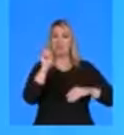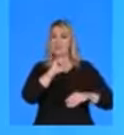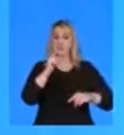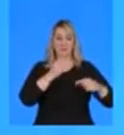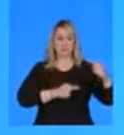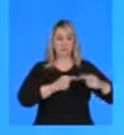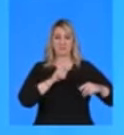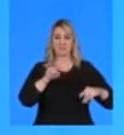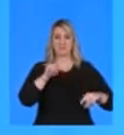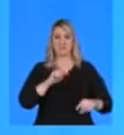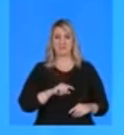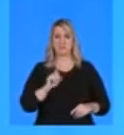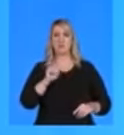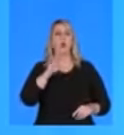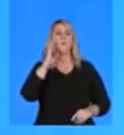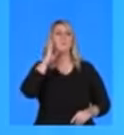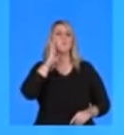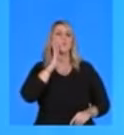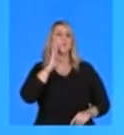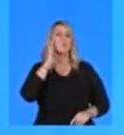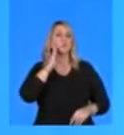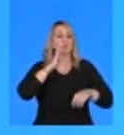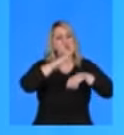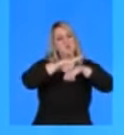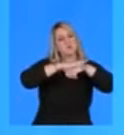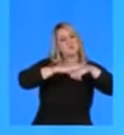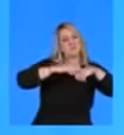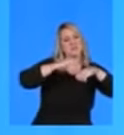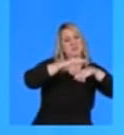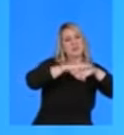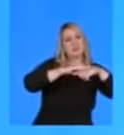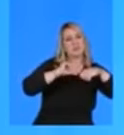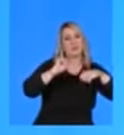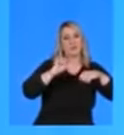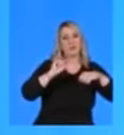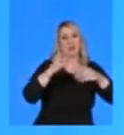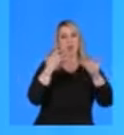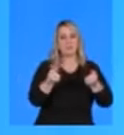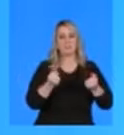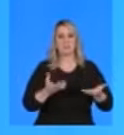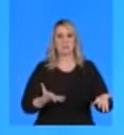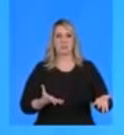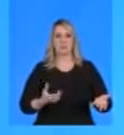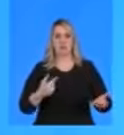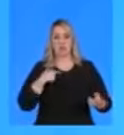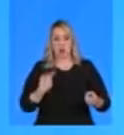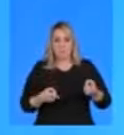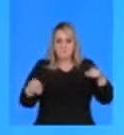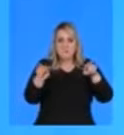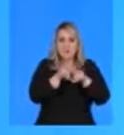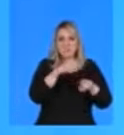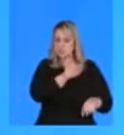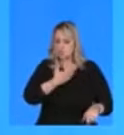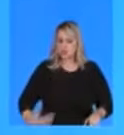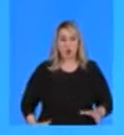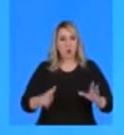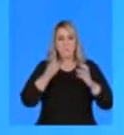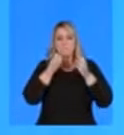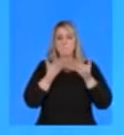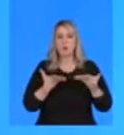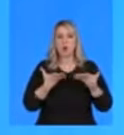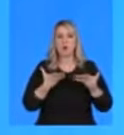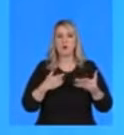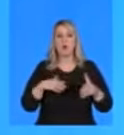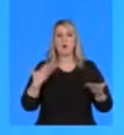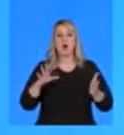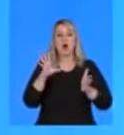não é isso que você tá pensando não é ser bom Zinho e passar a mão em quem se corrompeu eu fui parceiro desse governo em todas as boas atitudes Mas